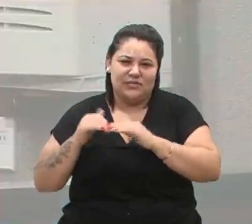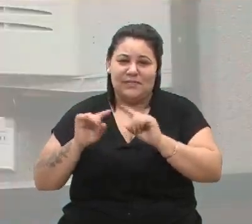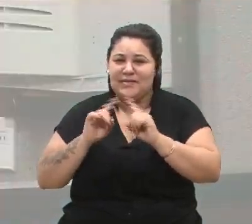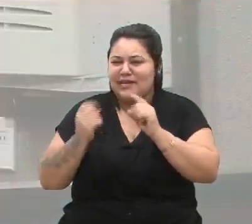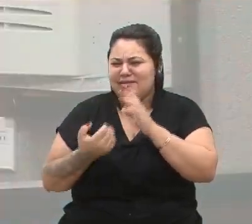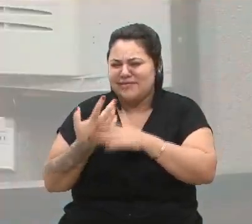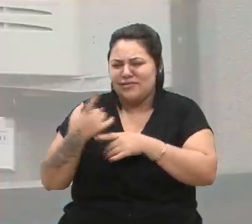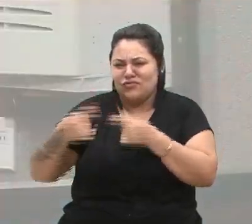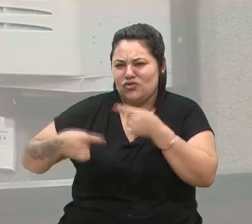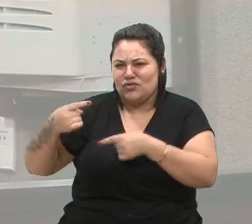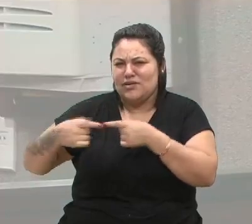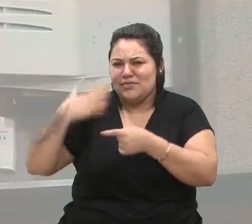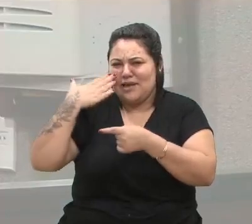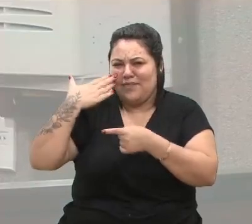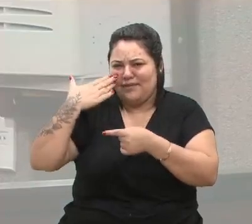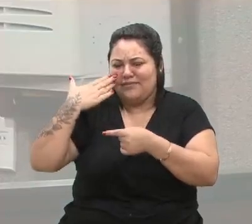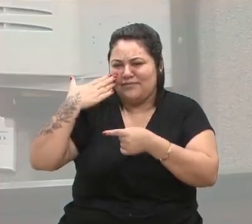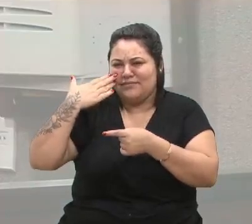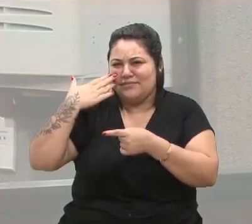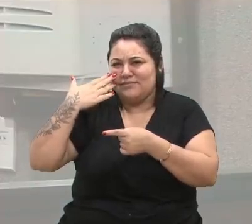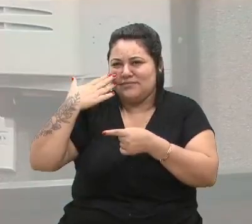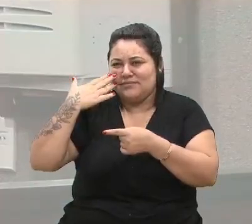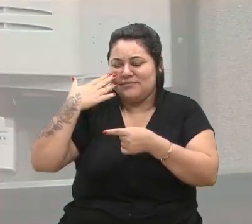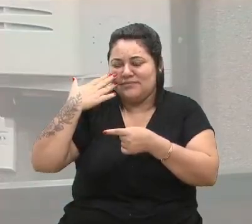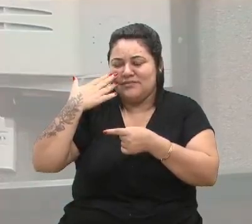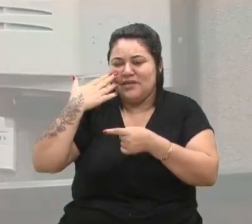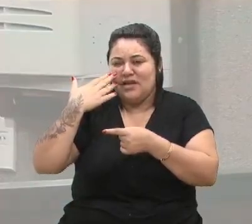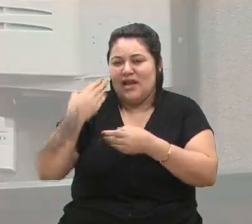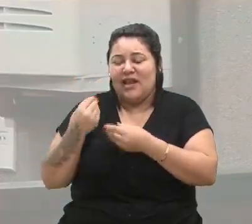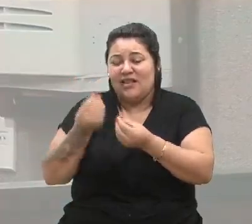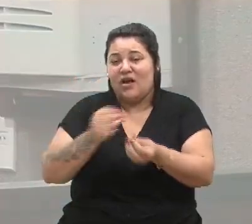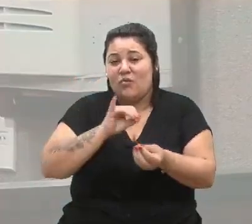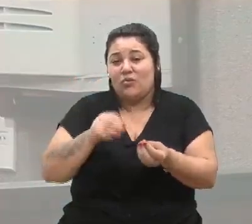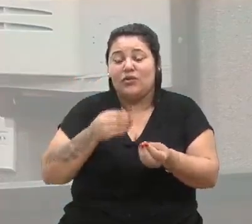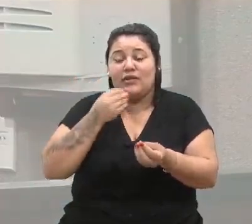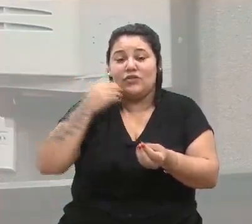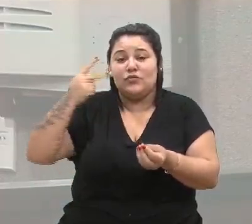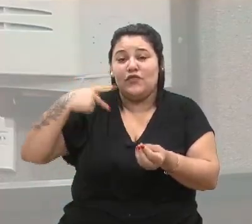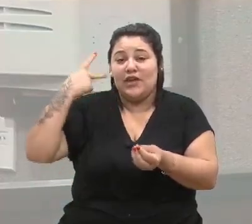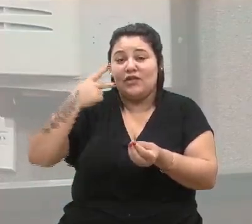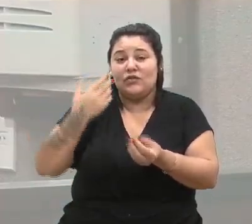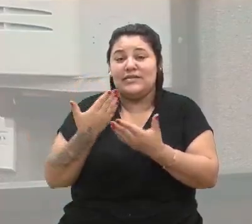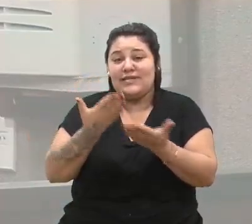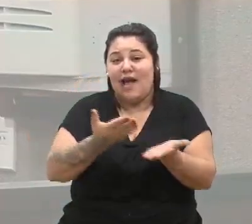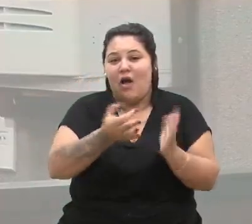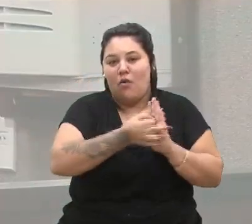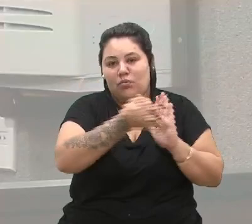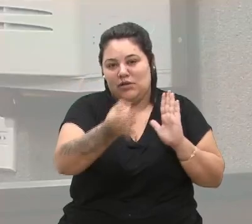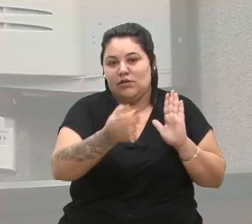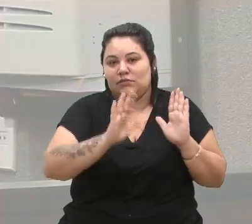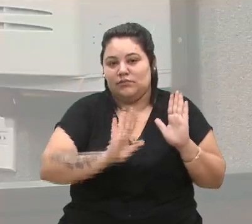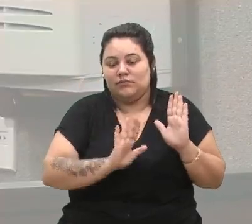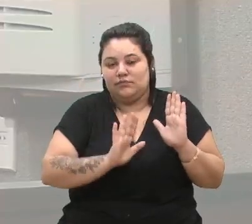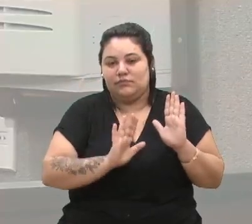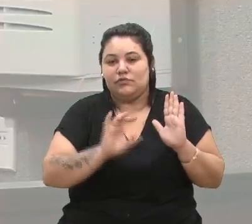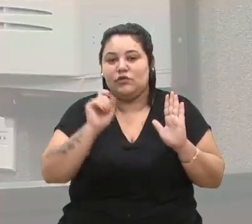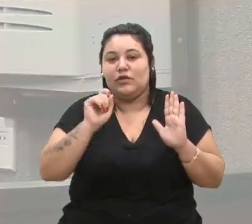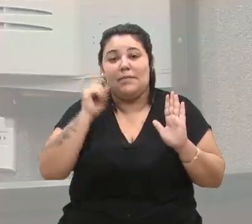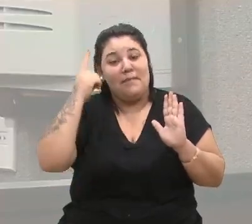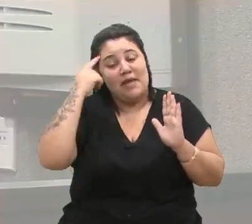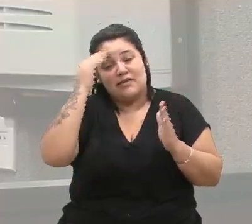elas proporcionam que os vereadores aqui possam manifestar as suas opiniões, manifestar o que pensam e